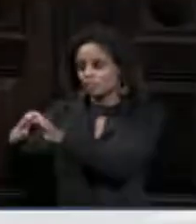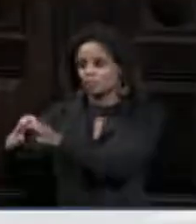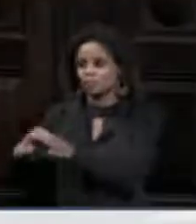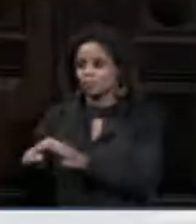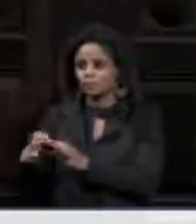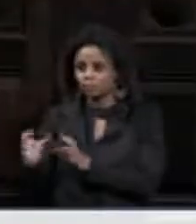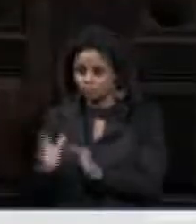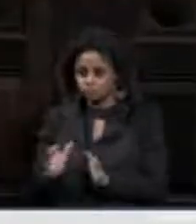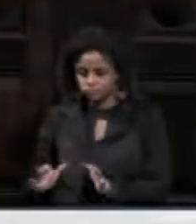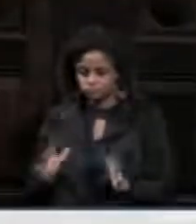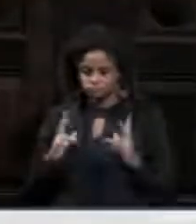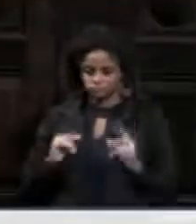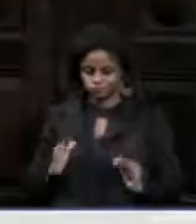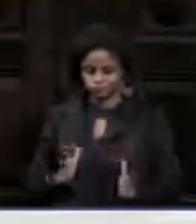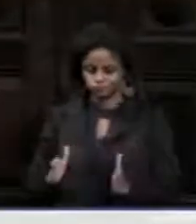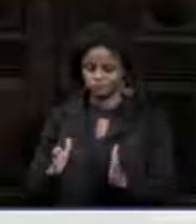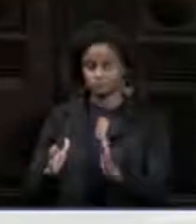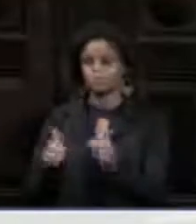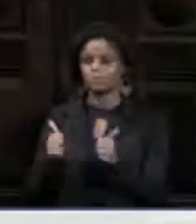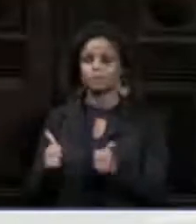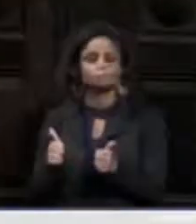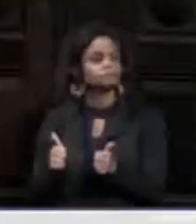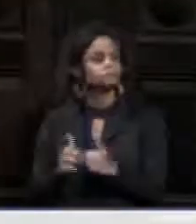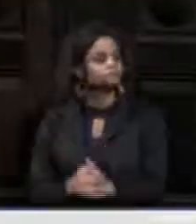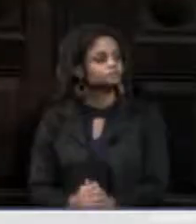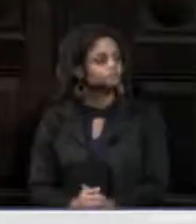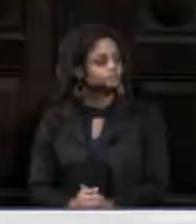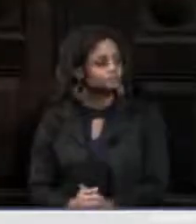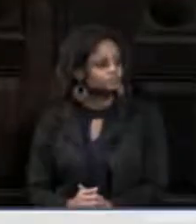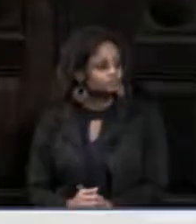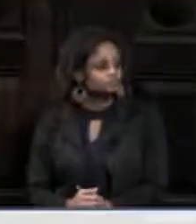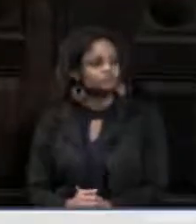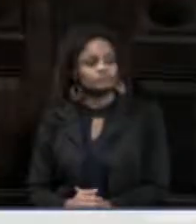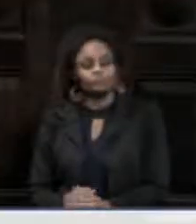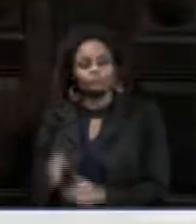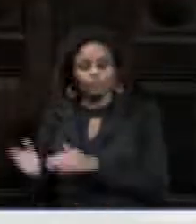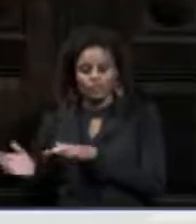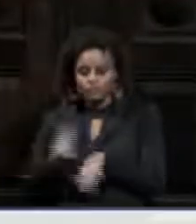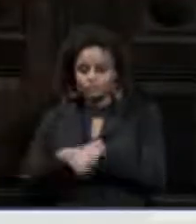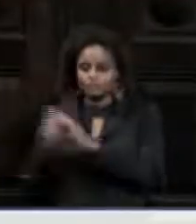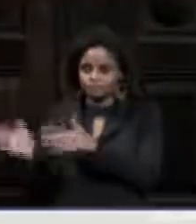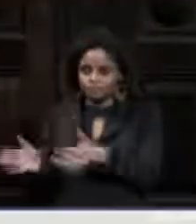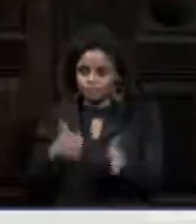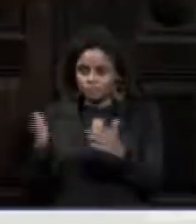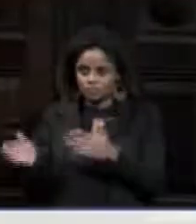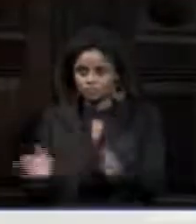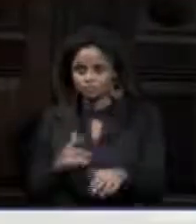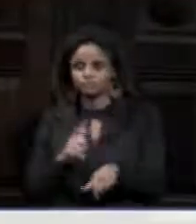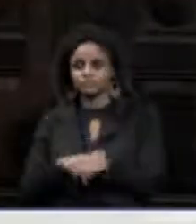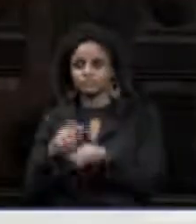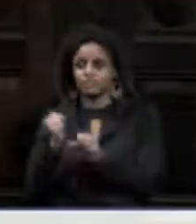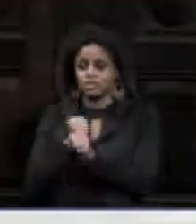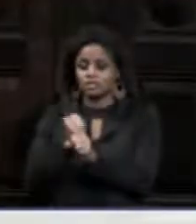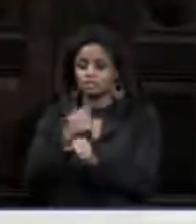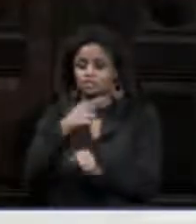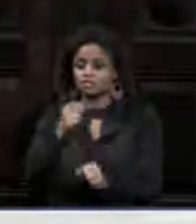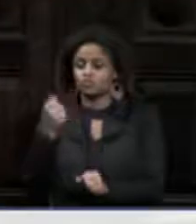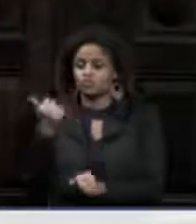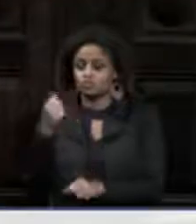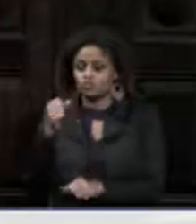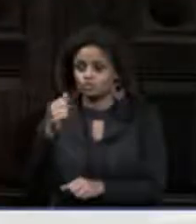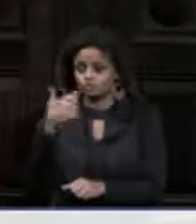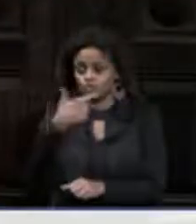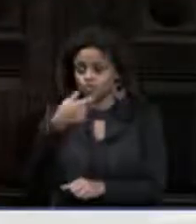Depois vem o prefeito Andinho, de 2008 a 2016, e